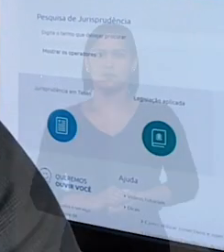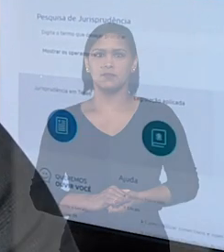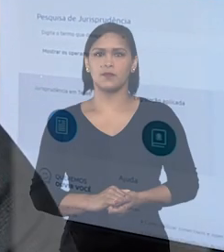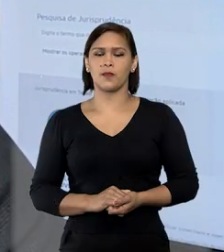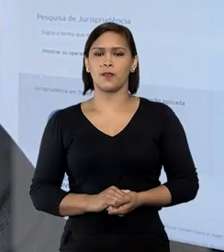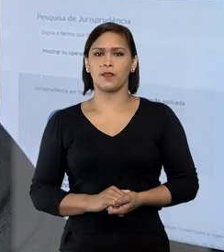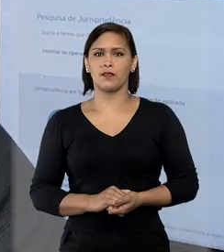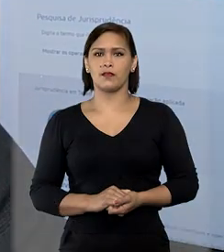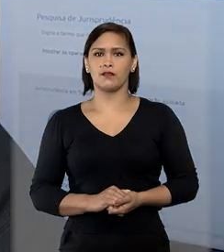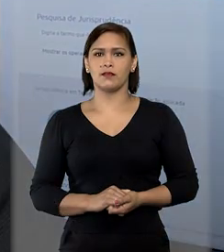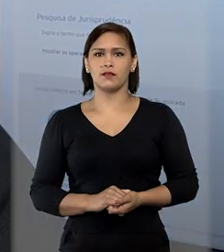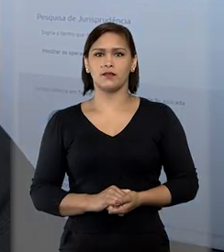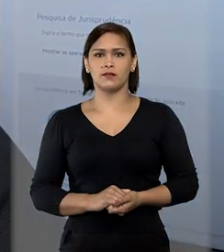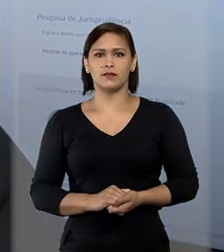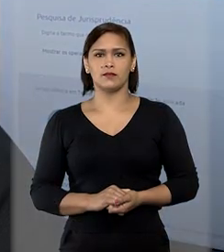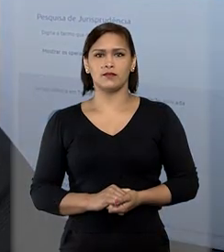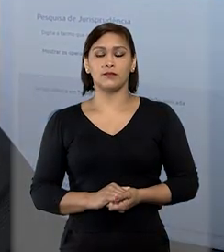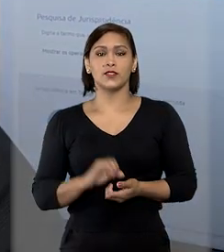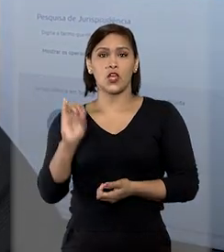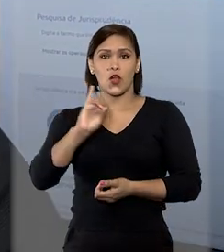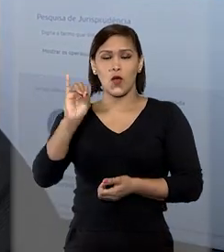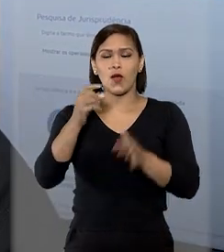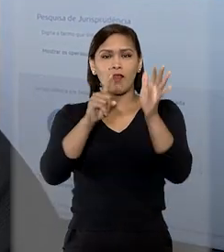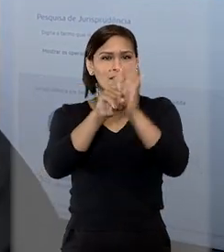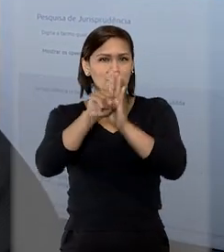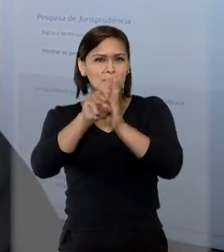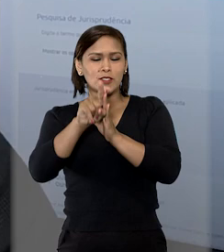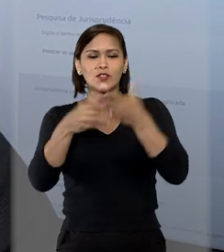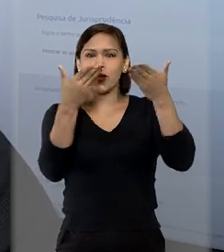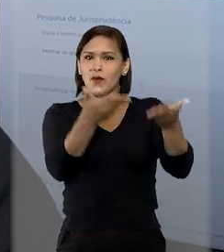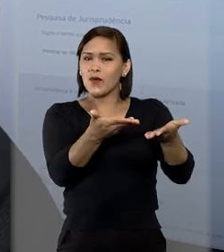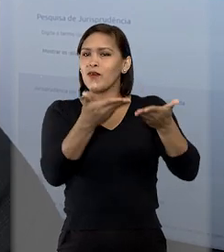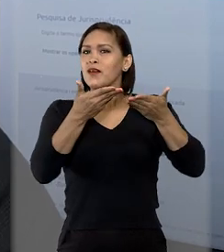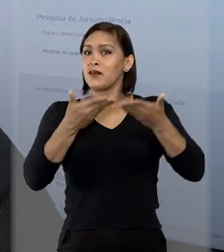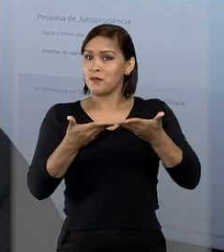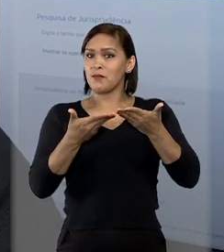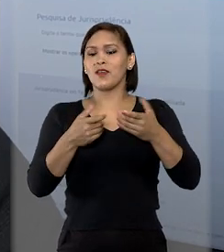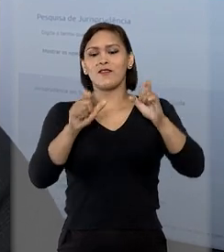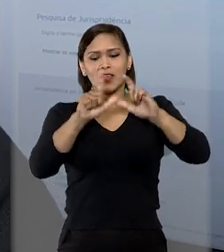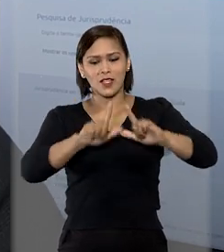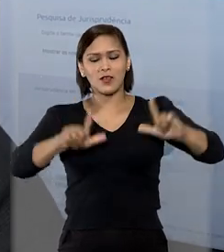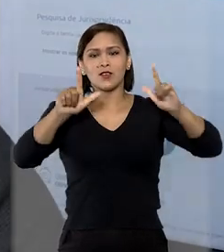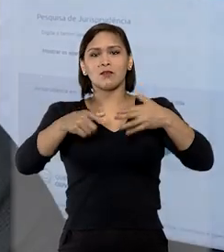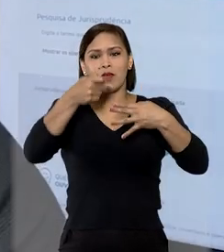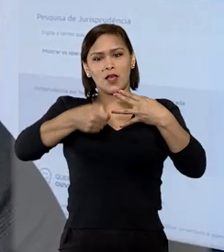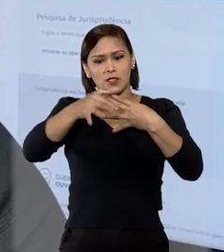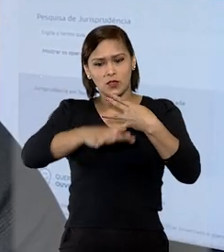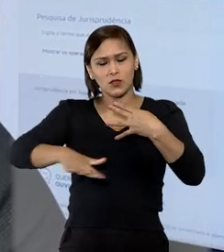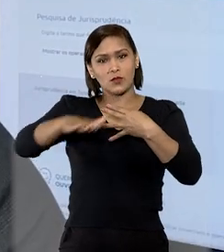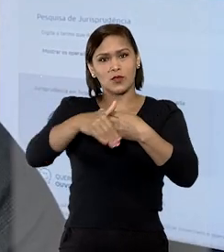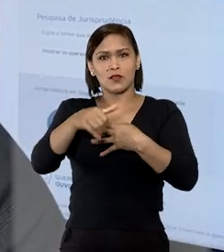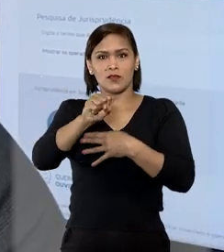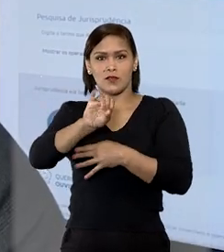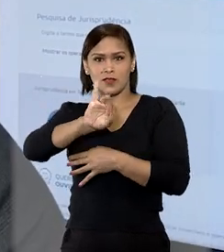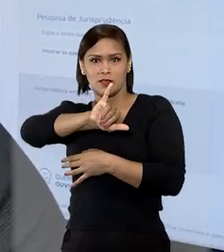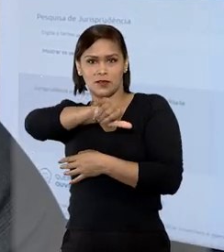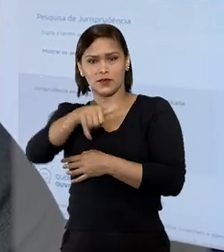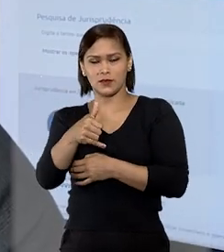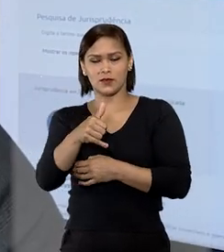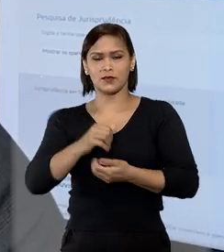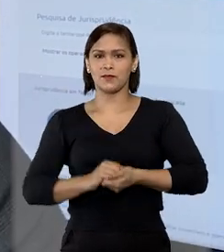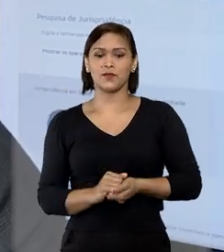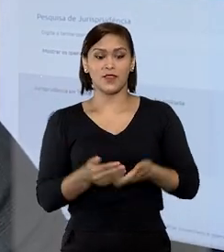Olá, pesquisador! Seja muito bem-vindo ao espaço da jurisprudência do Superior Tribunal de Justiça. Aqui você encontra, de forma